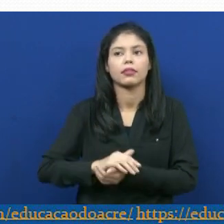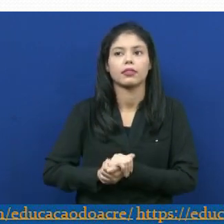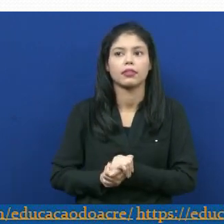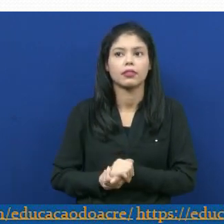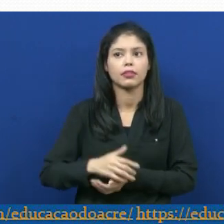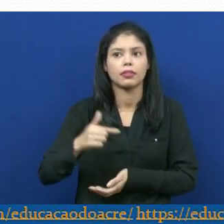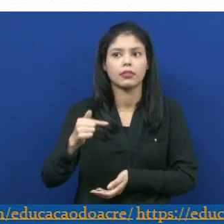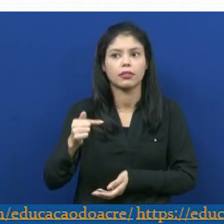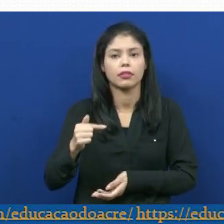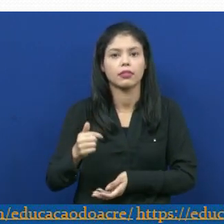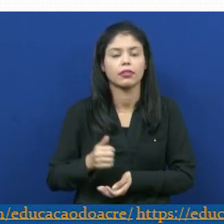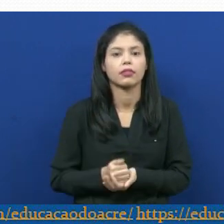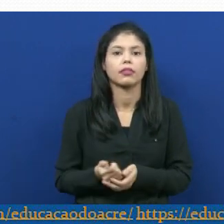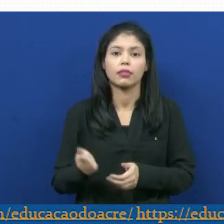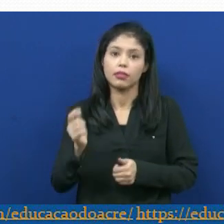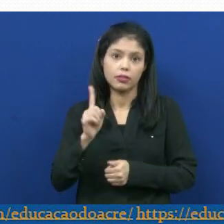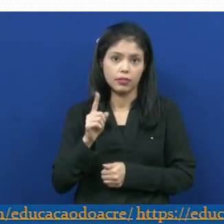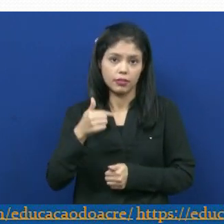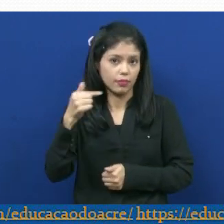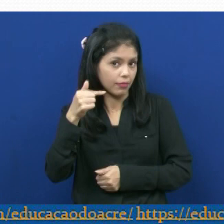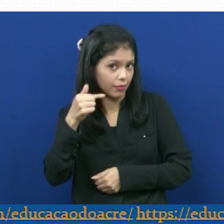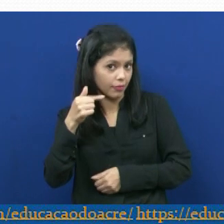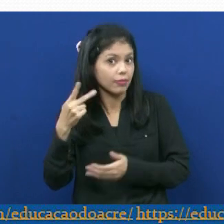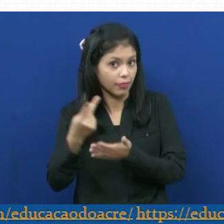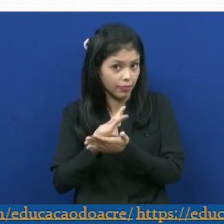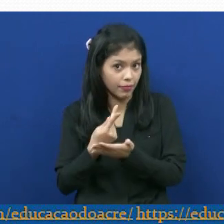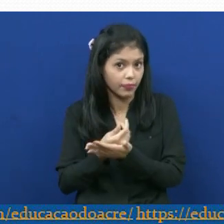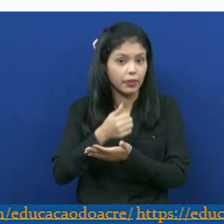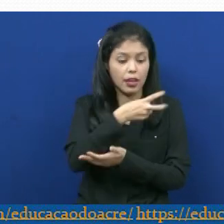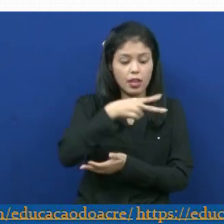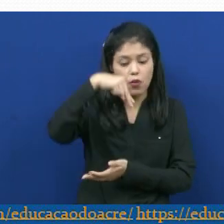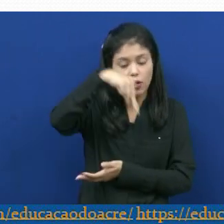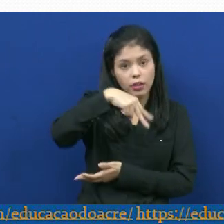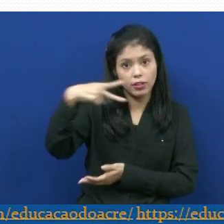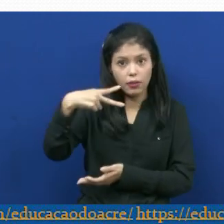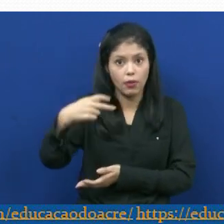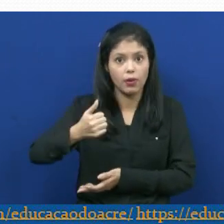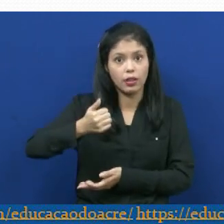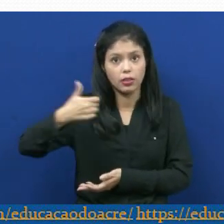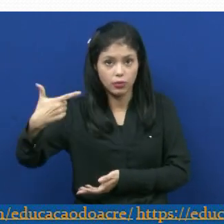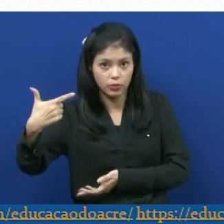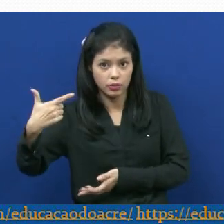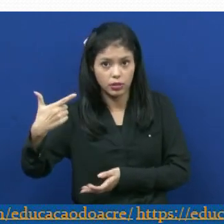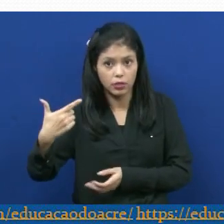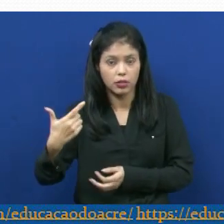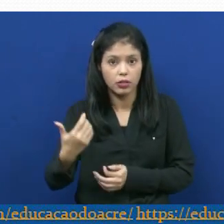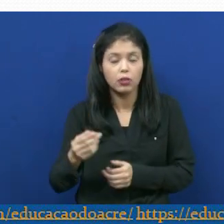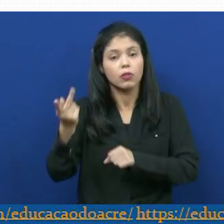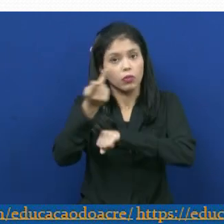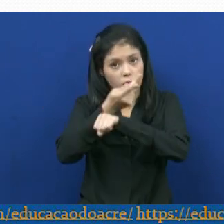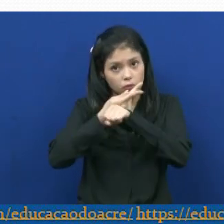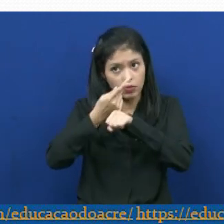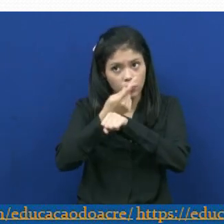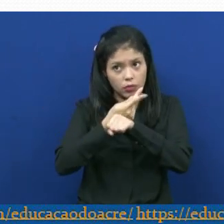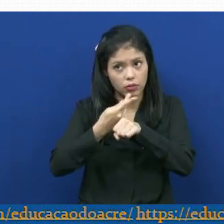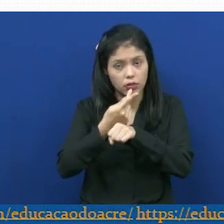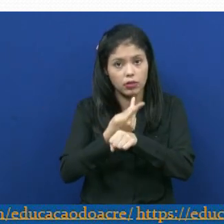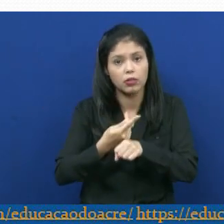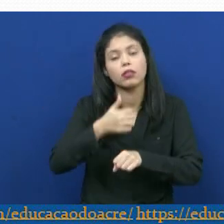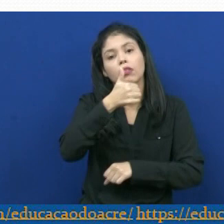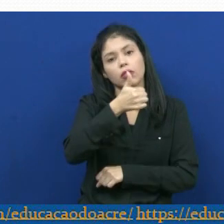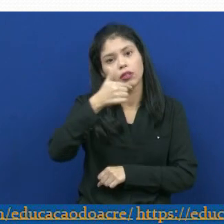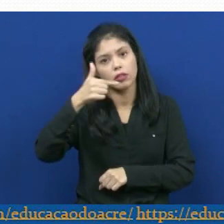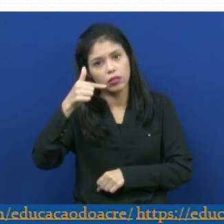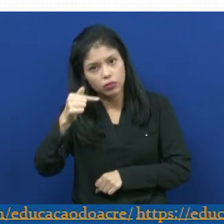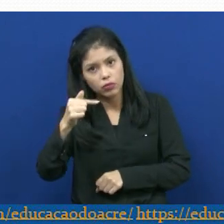ele está igual a 7, mas ele não é 7. Ele é igual a 12, pois estamos procurando o total de